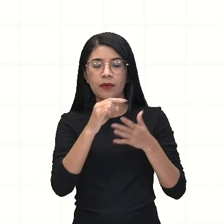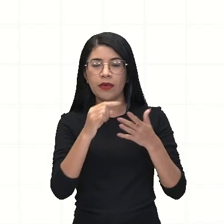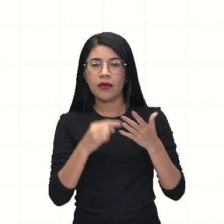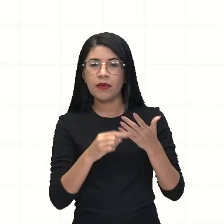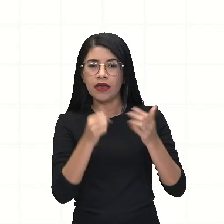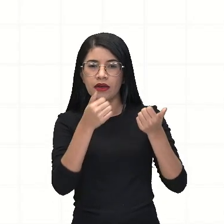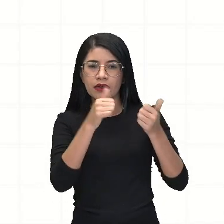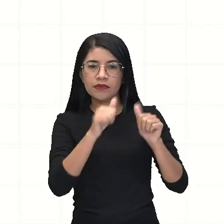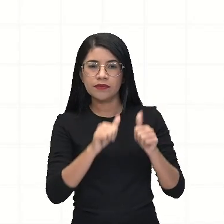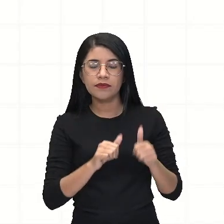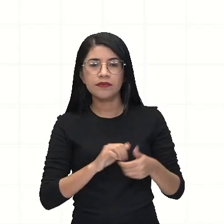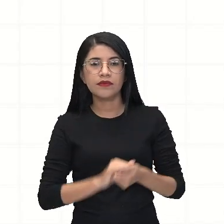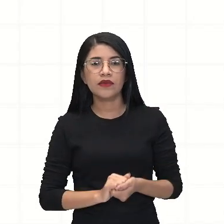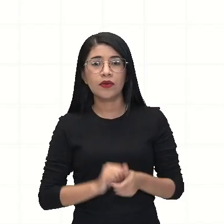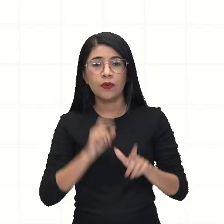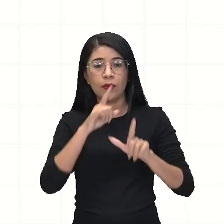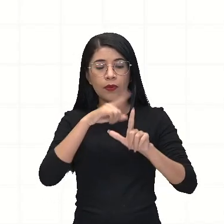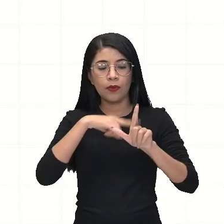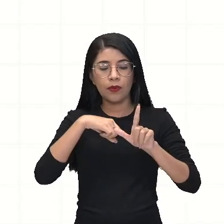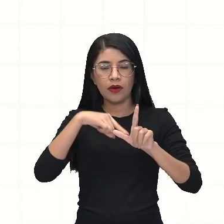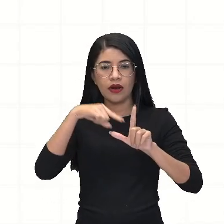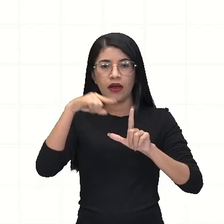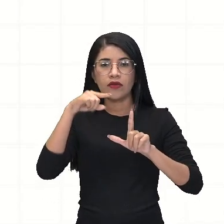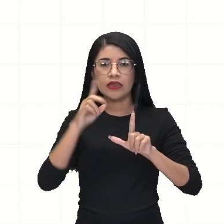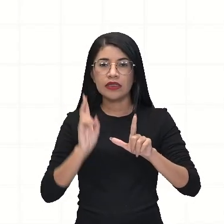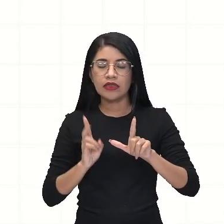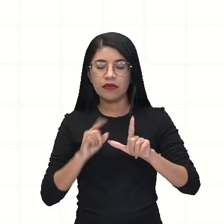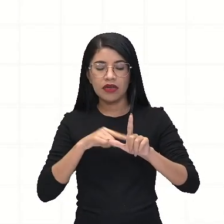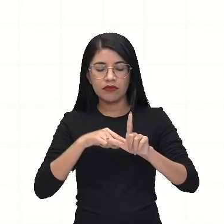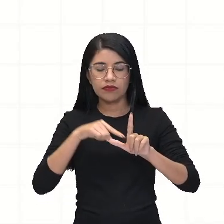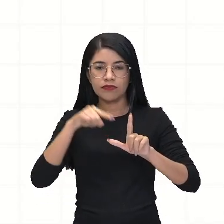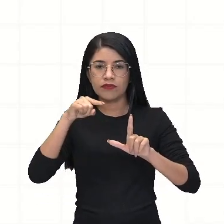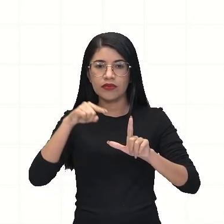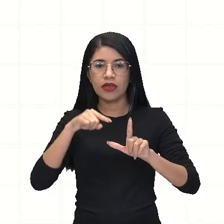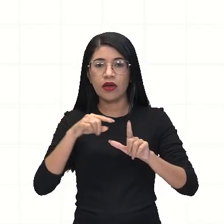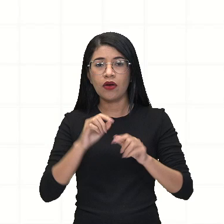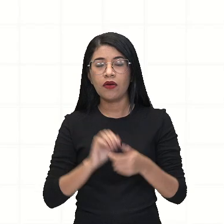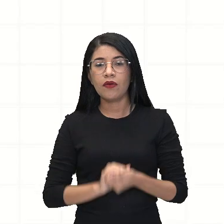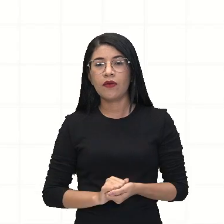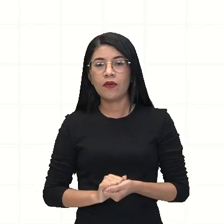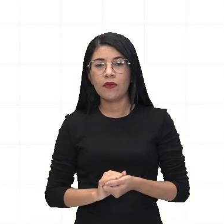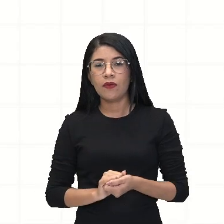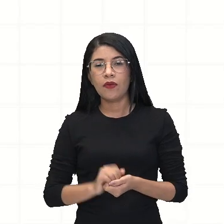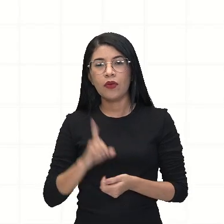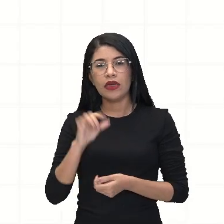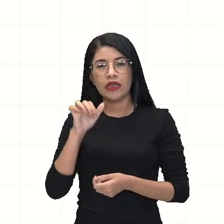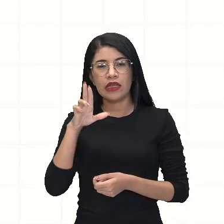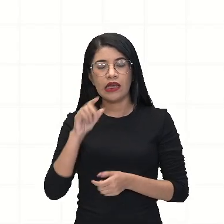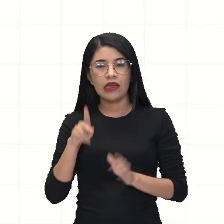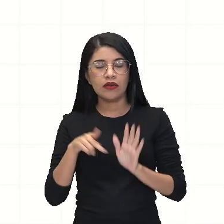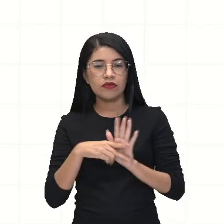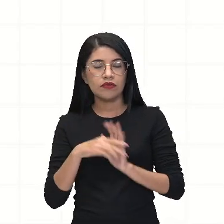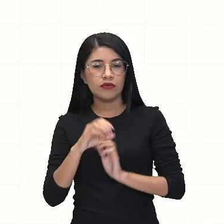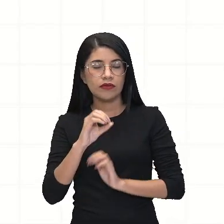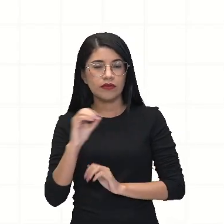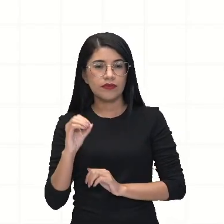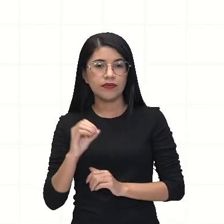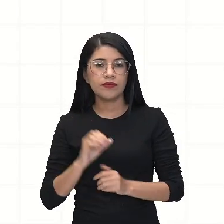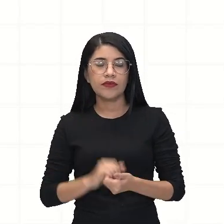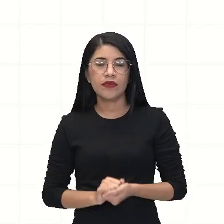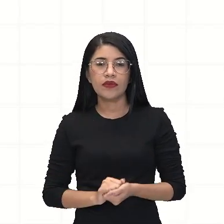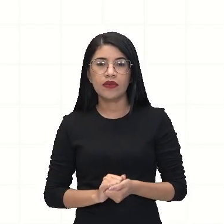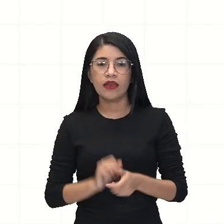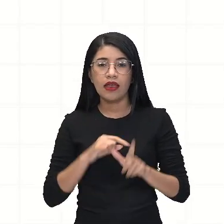O gráfico é sempre uma reta. 2. O coeficiente linear é igual a zero. 3. A reta